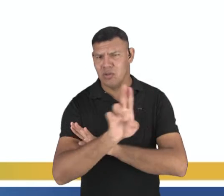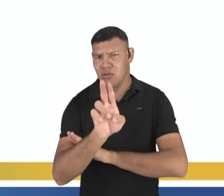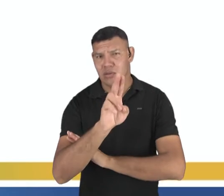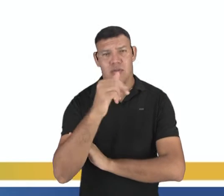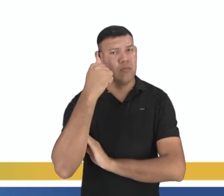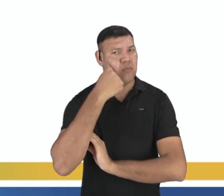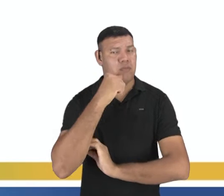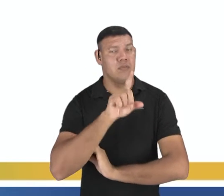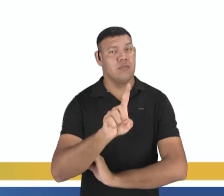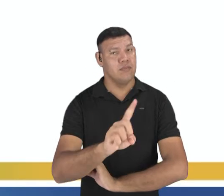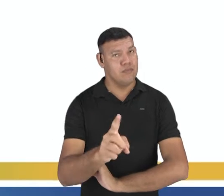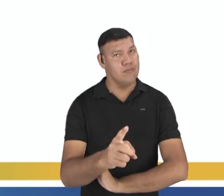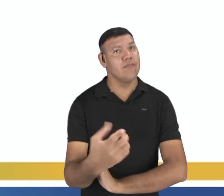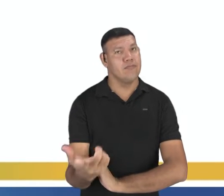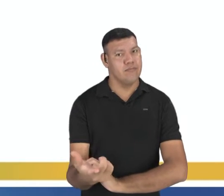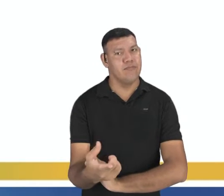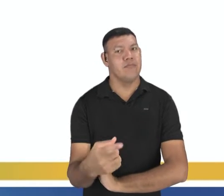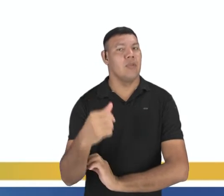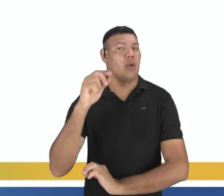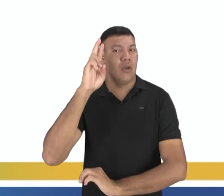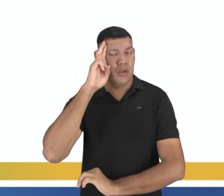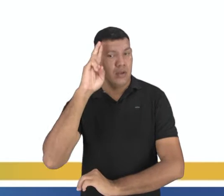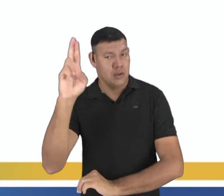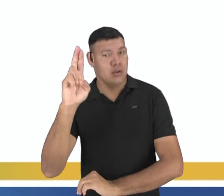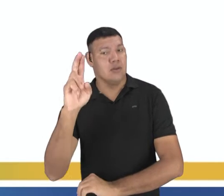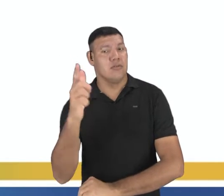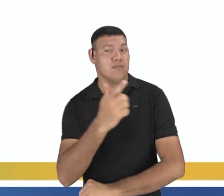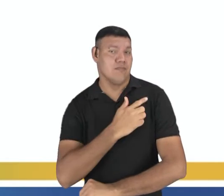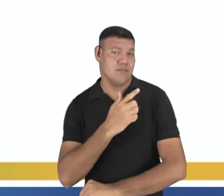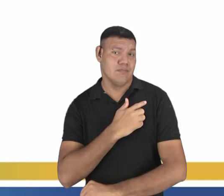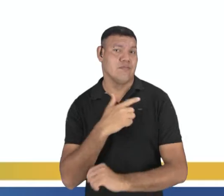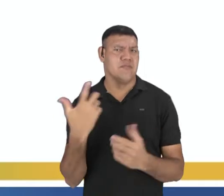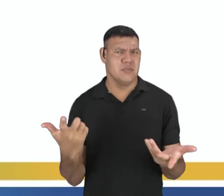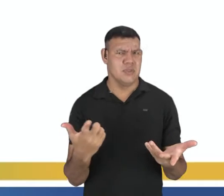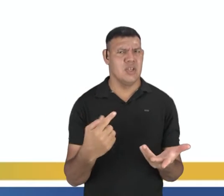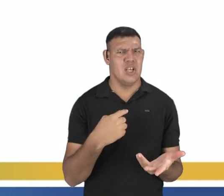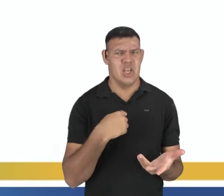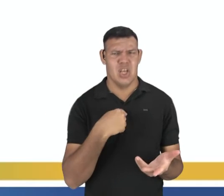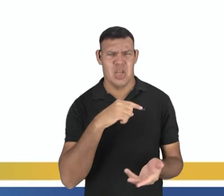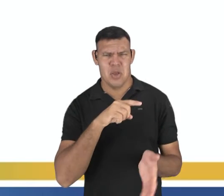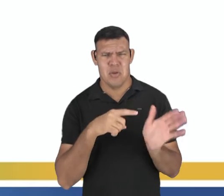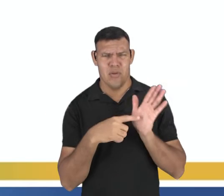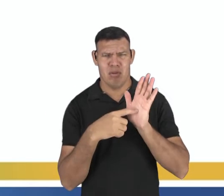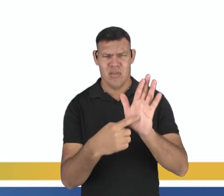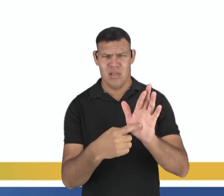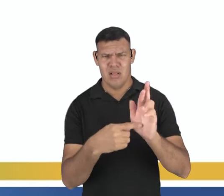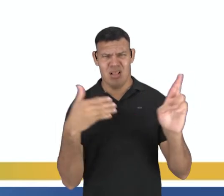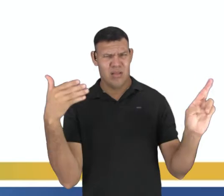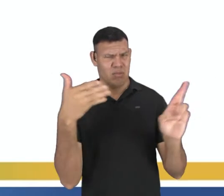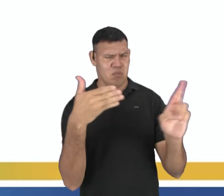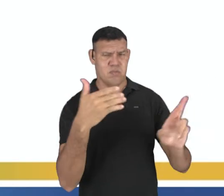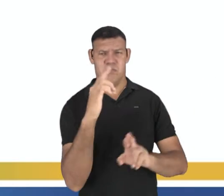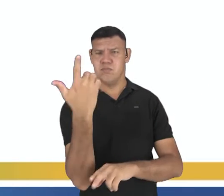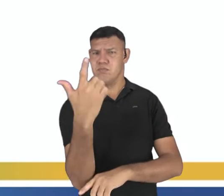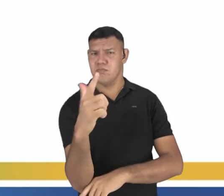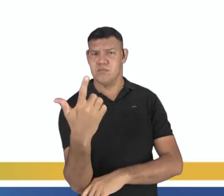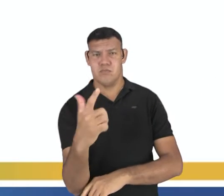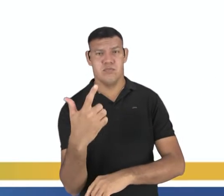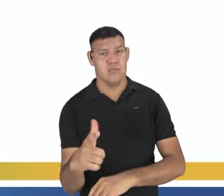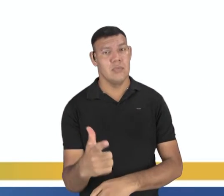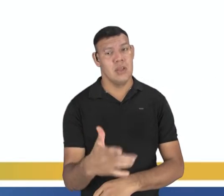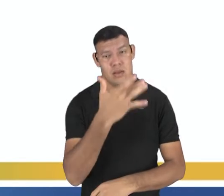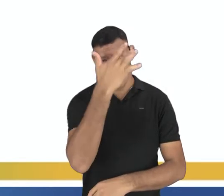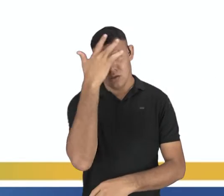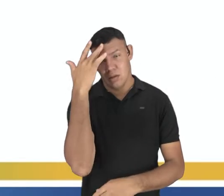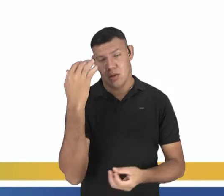da mulher. Ela é chamada de quê? De dona feia. Então, não estou mencionando o nome. O autor aí, o eu lírico, ele já